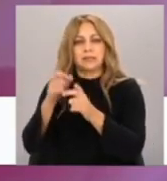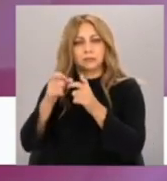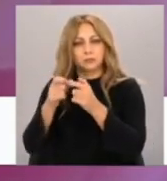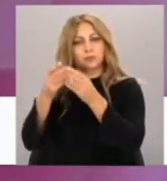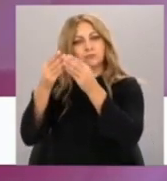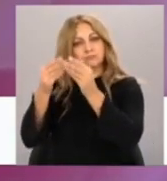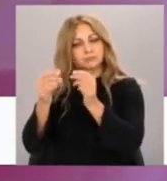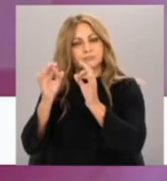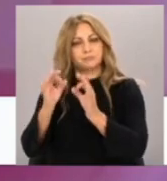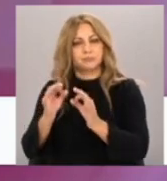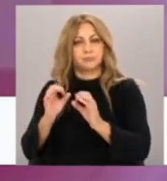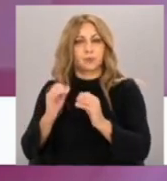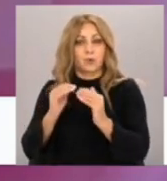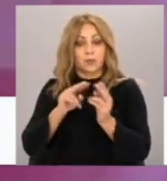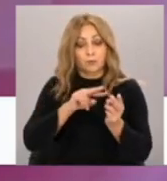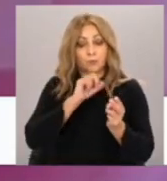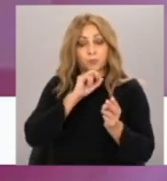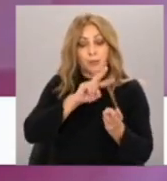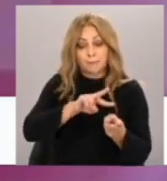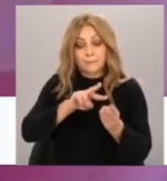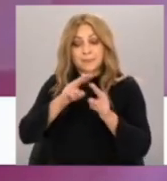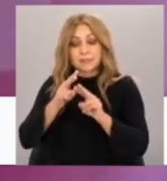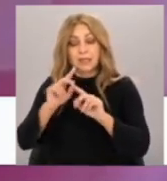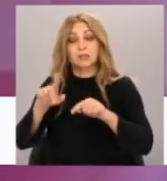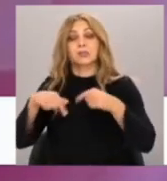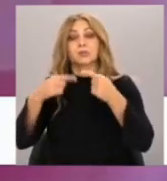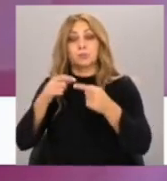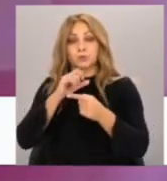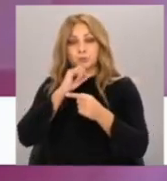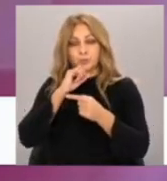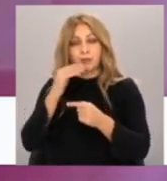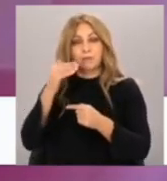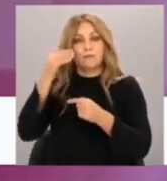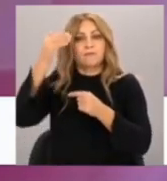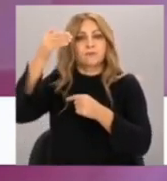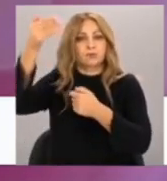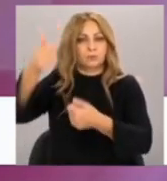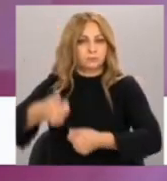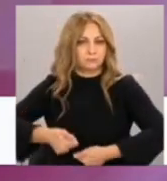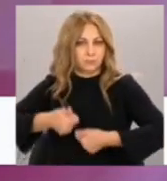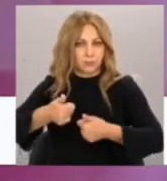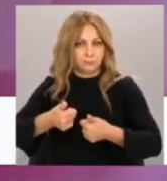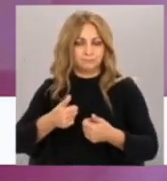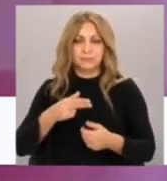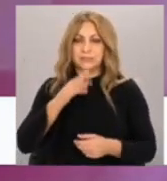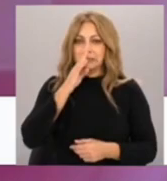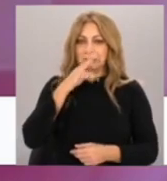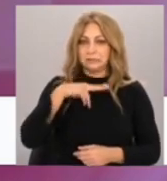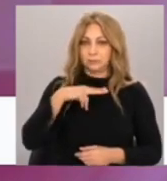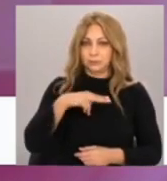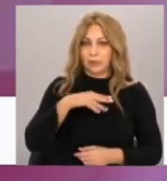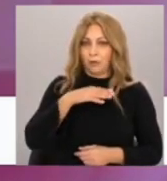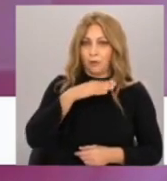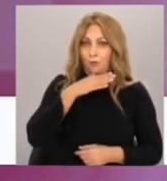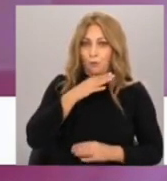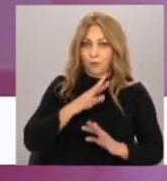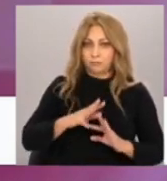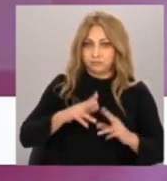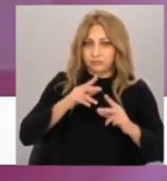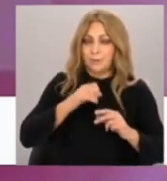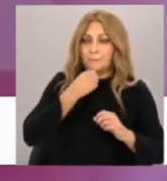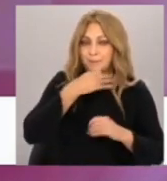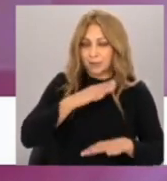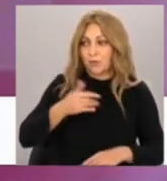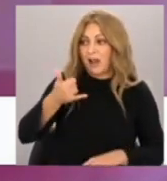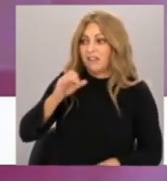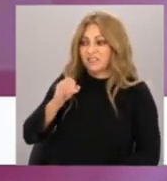ou a passar uma fase de transição para poderem responder melhor no futuro e é por isso que eu digo Portugal se não tivesse perder este Comboio desenvolvimento há 20